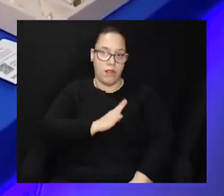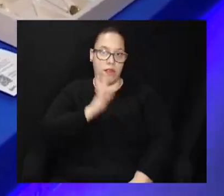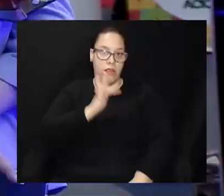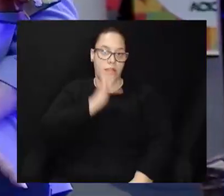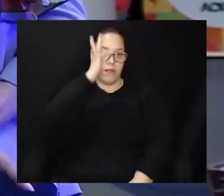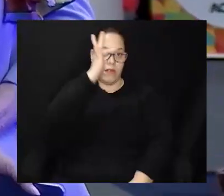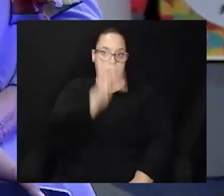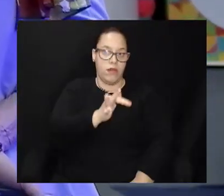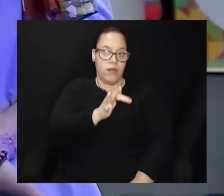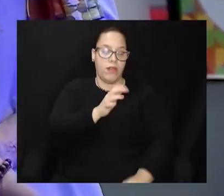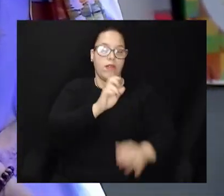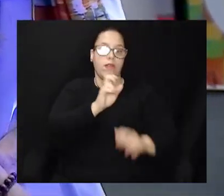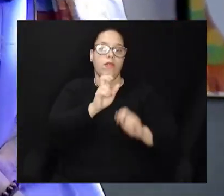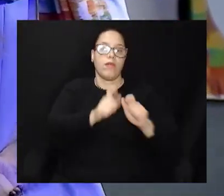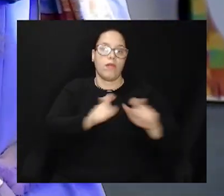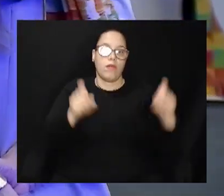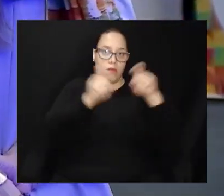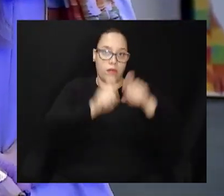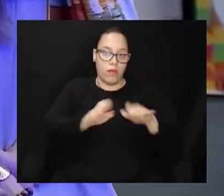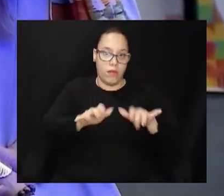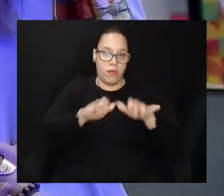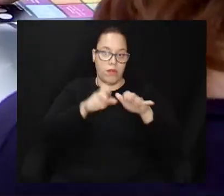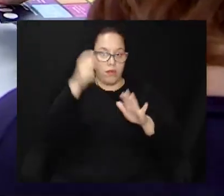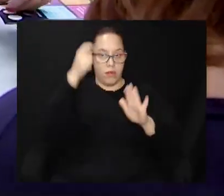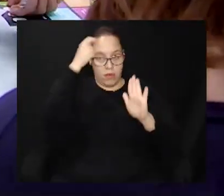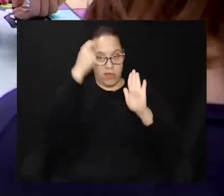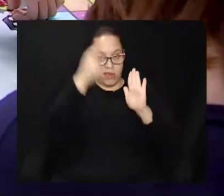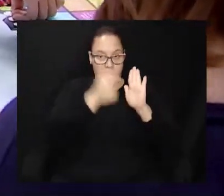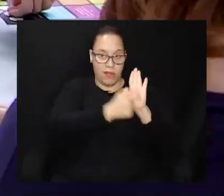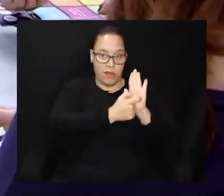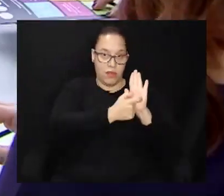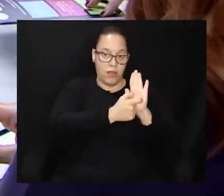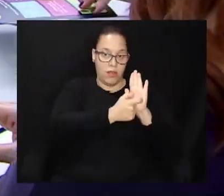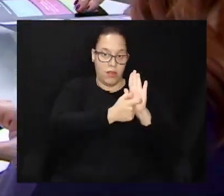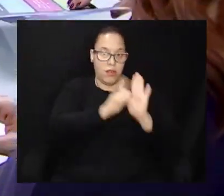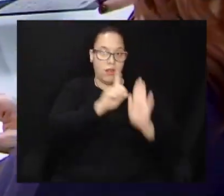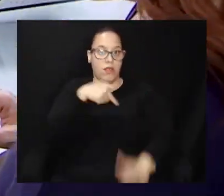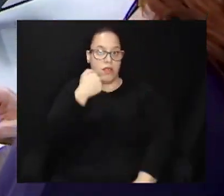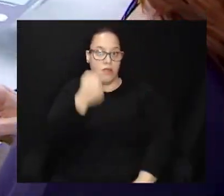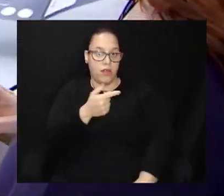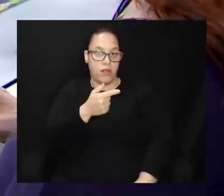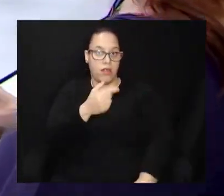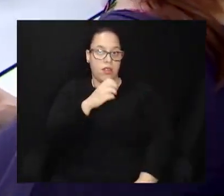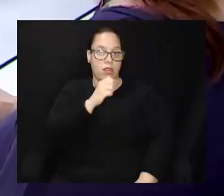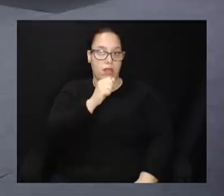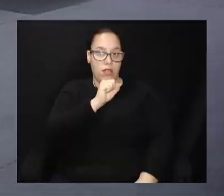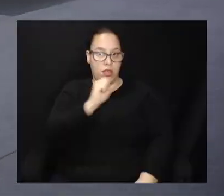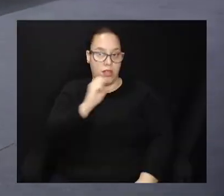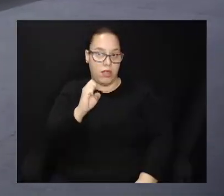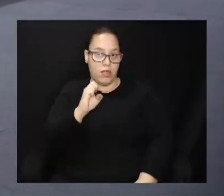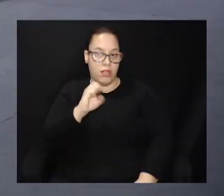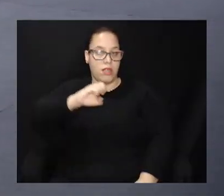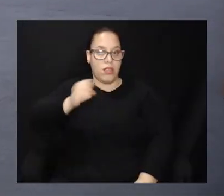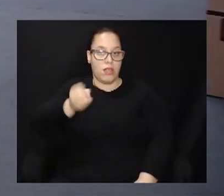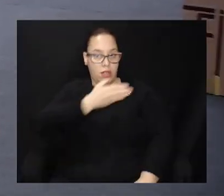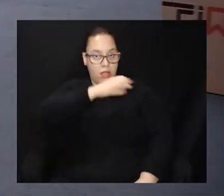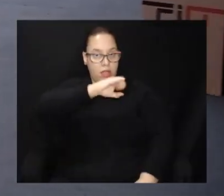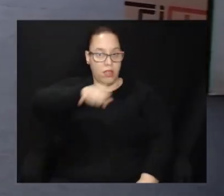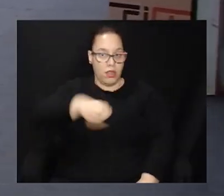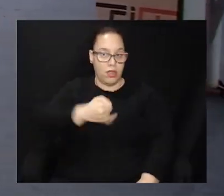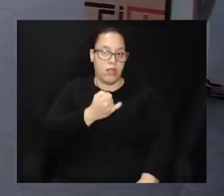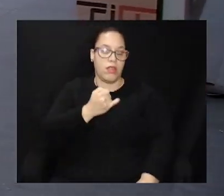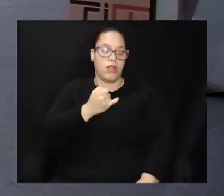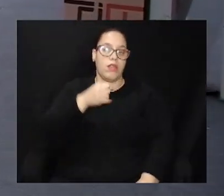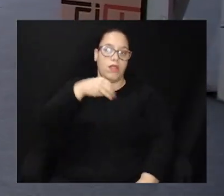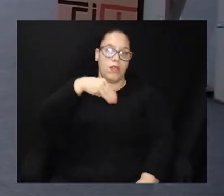computação impulsionado pela inteligência artificial, além de cases sobre novas oportunidades para